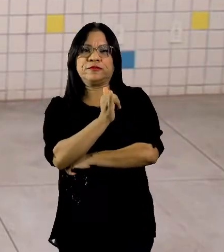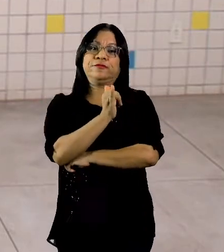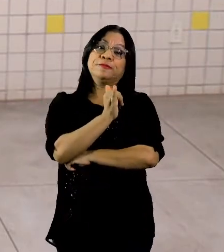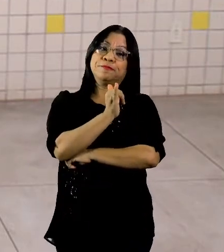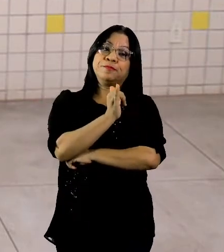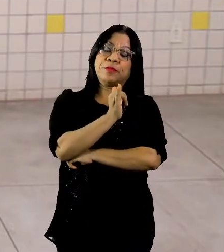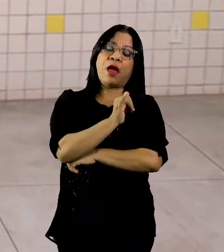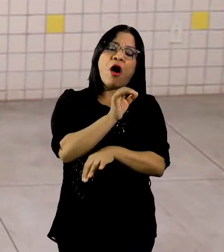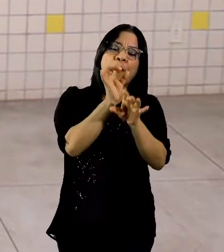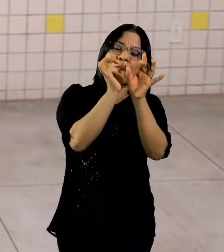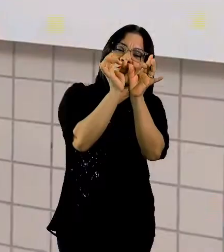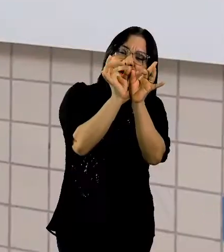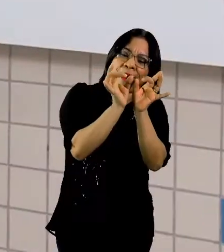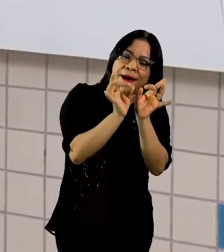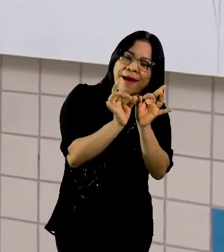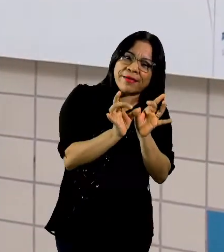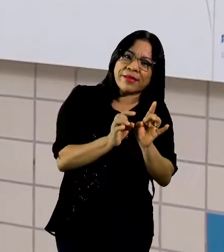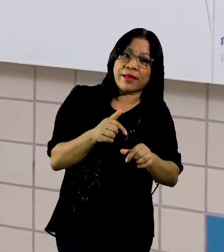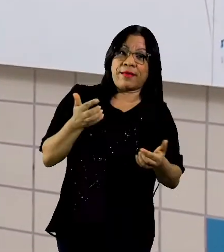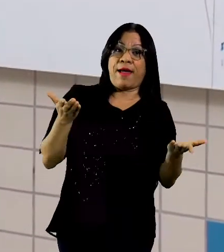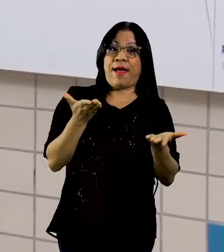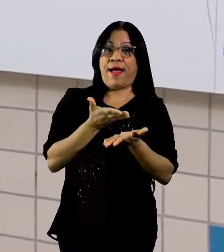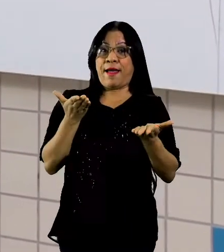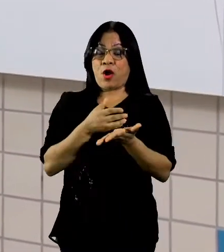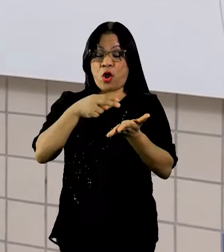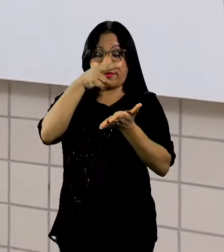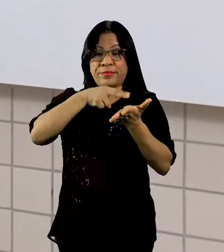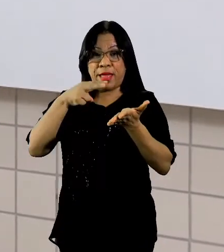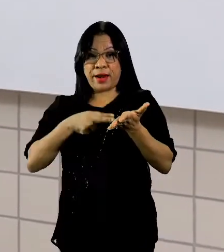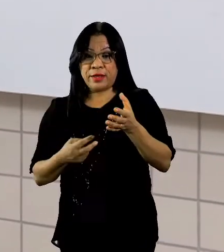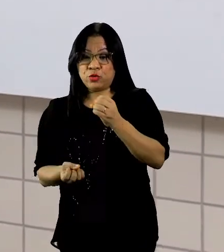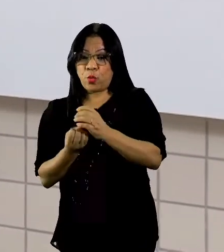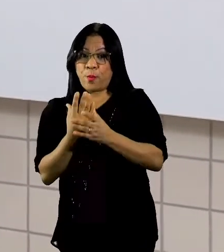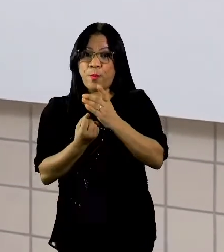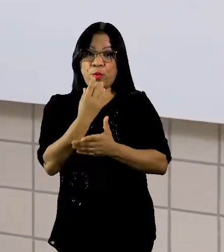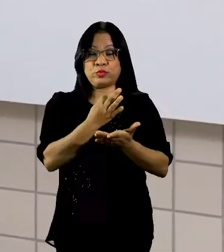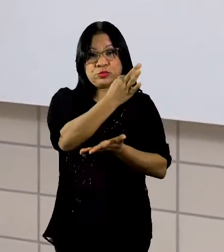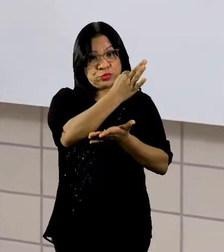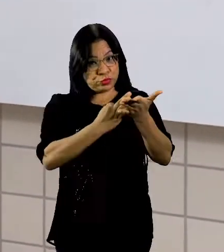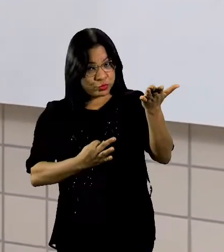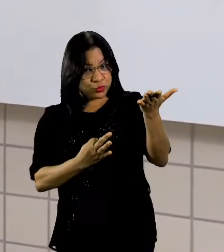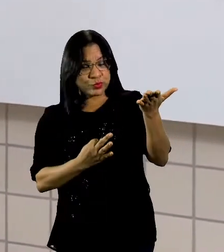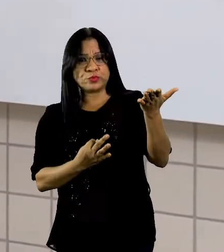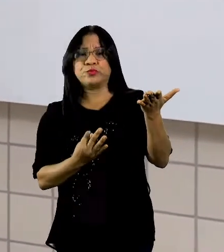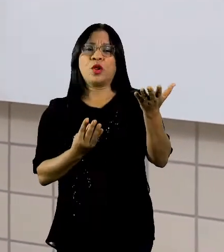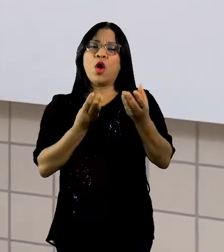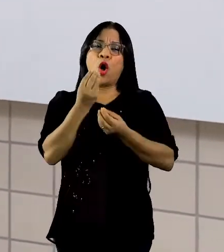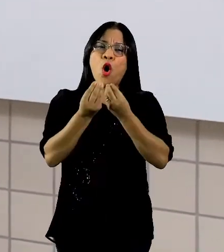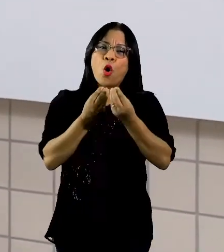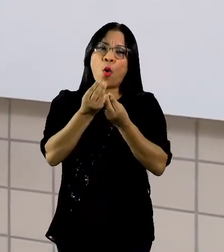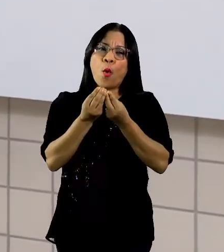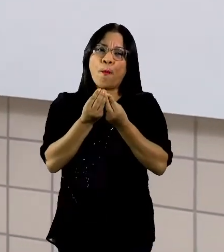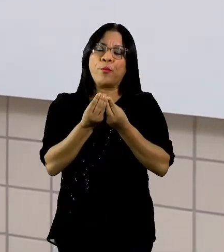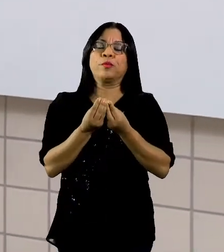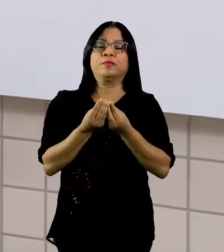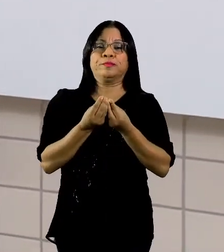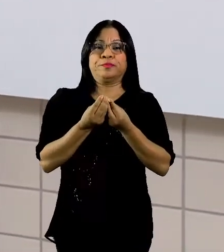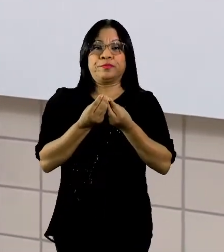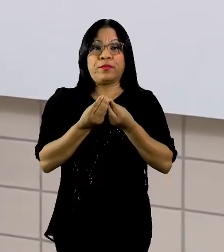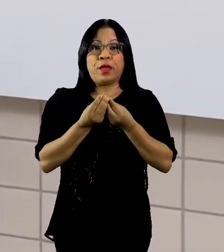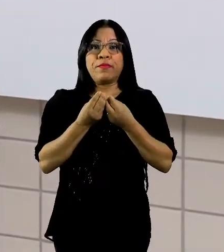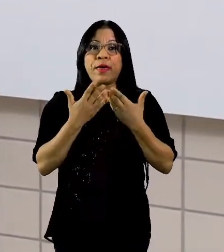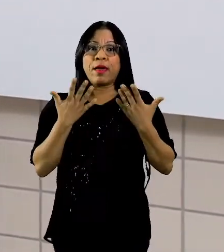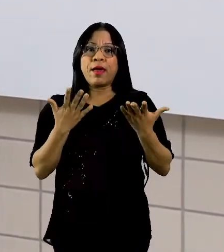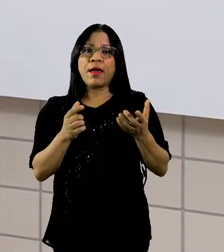texto. Nós estamos falando de um romance de aventura, de um texto narrativo, de um